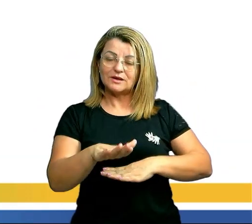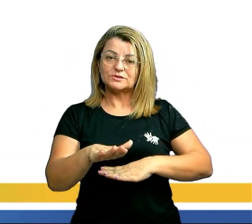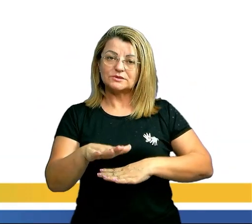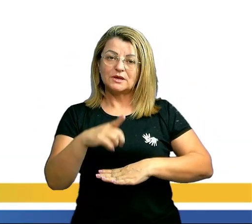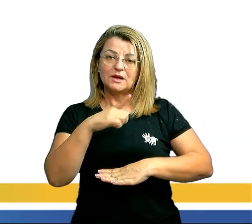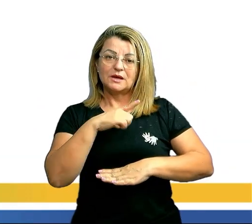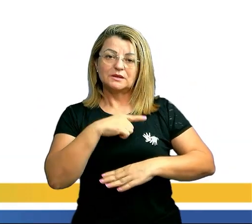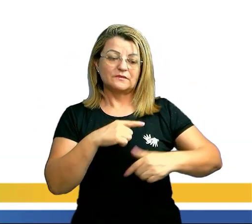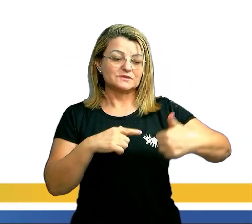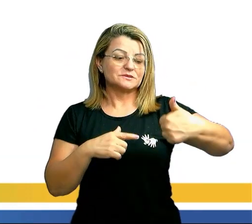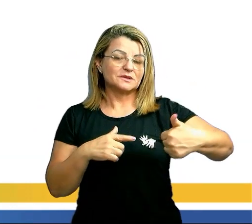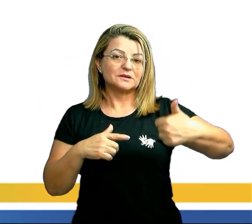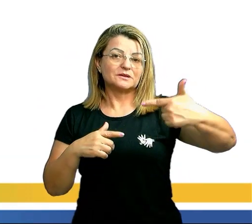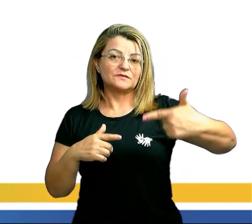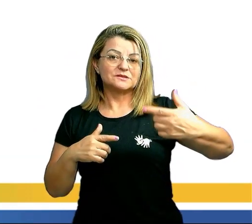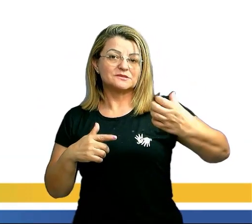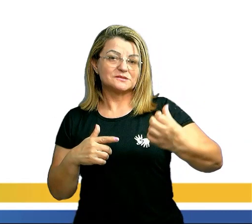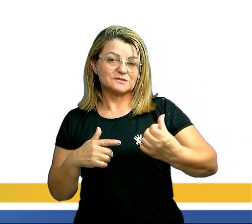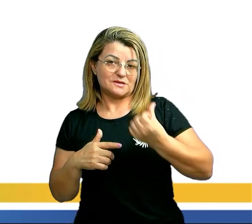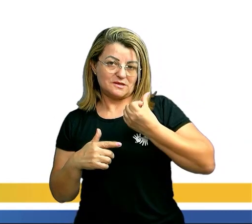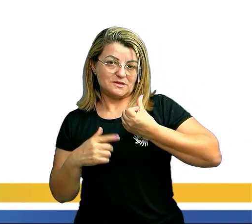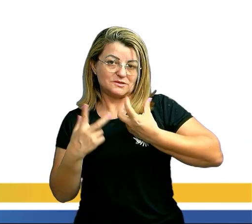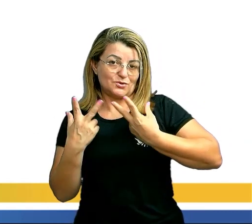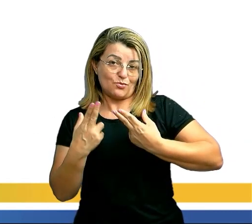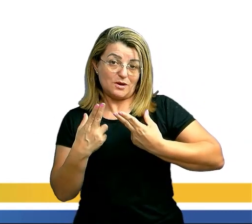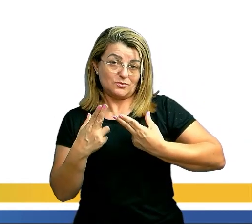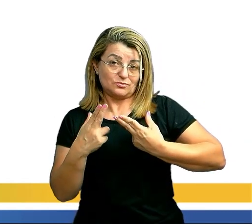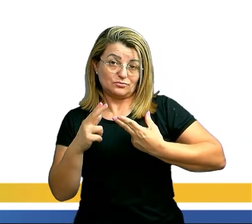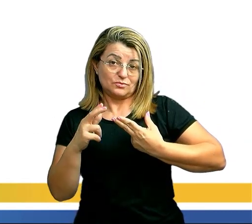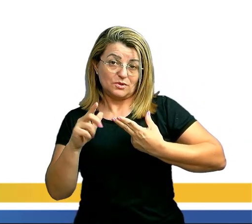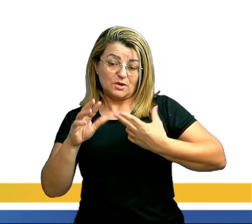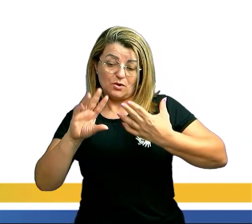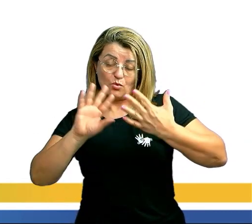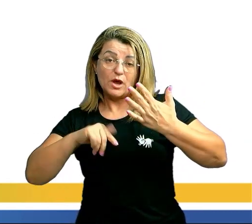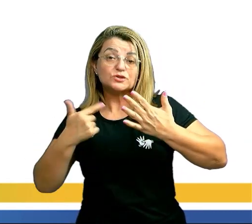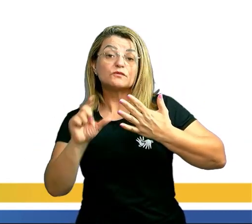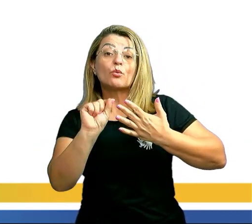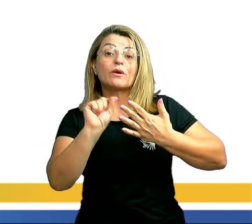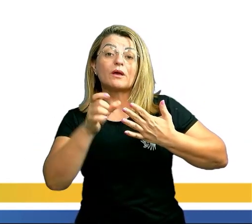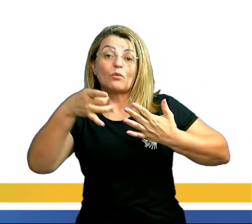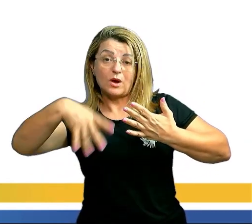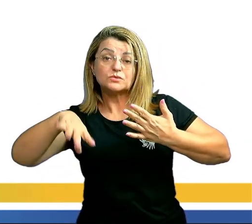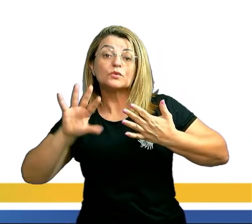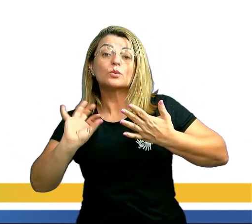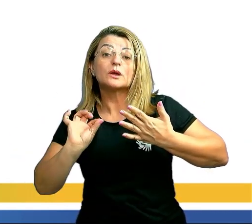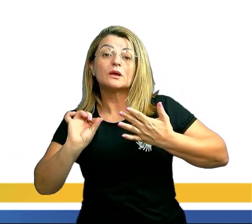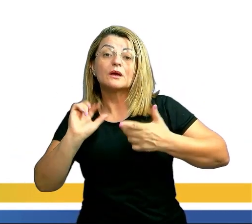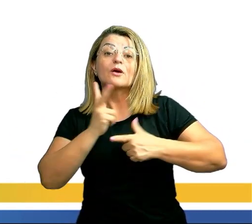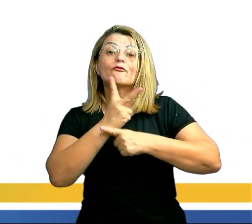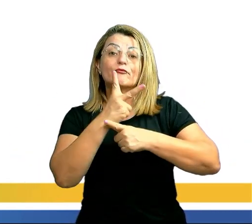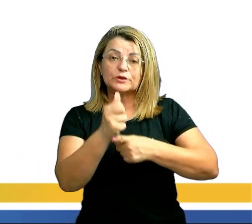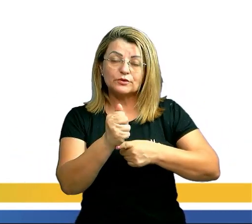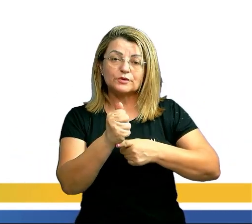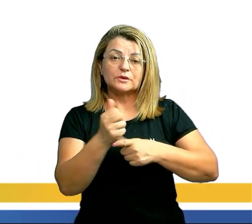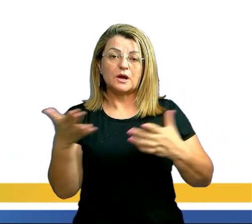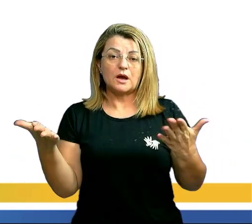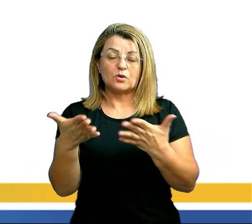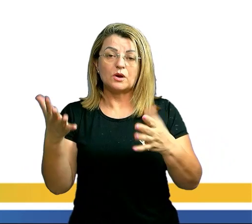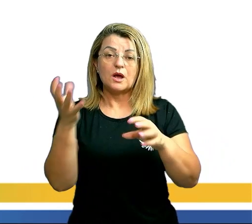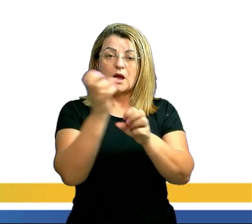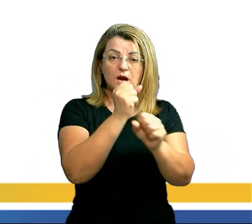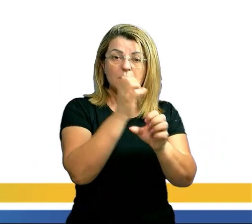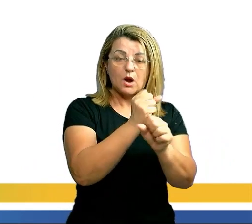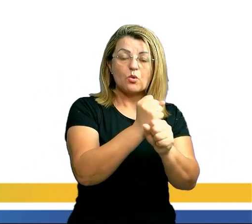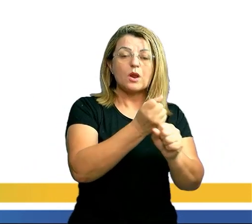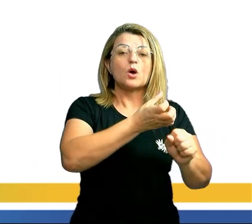vinte e seis empates, tá dizendo no texto. O resto foi vitória. Pra calcular o número de jogos, podemos fazer através